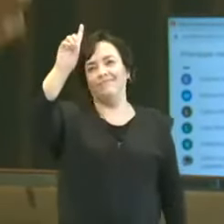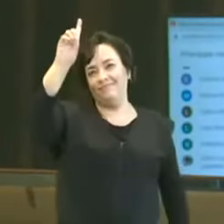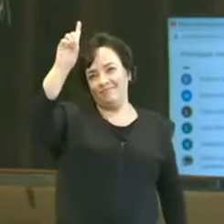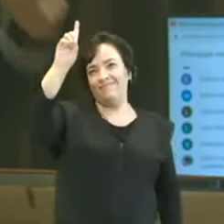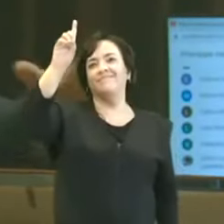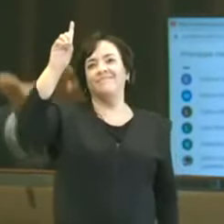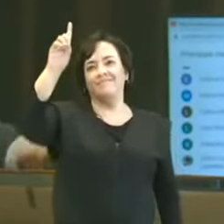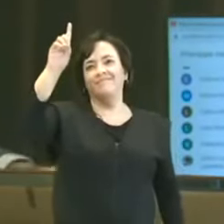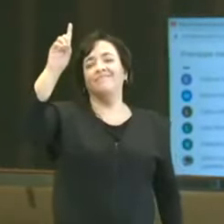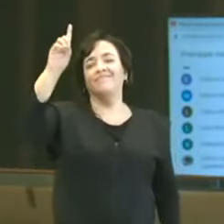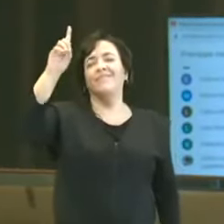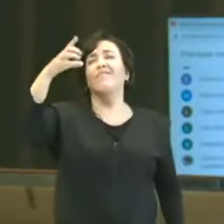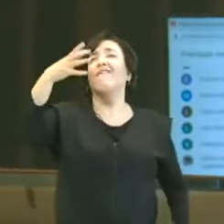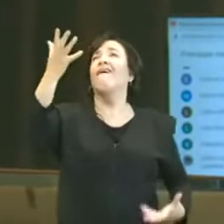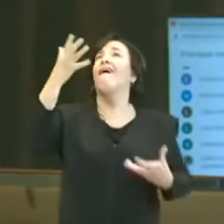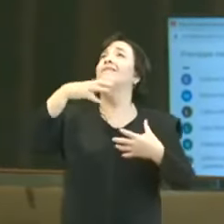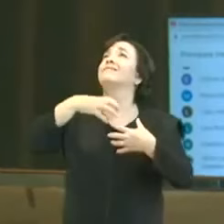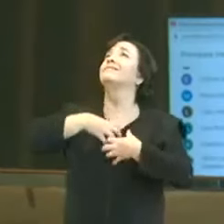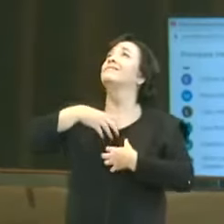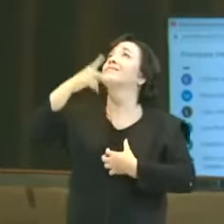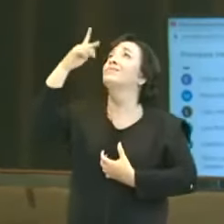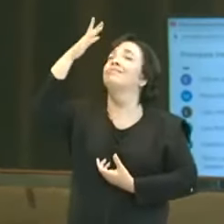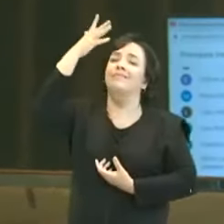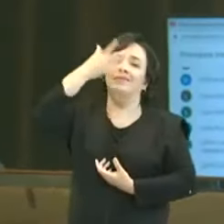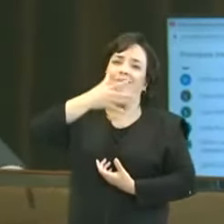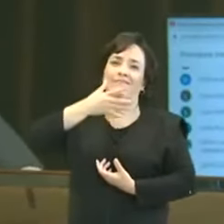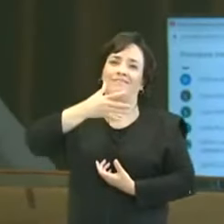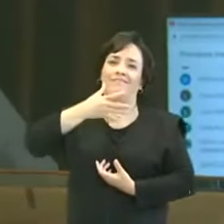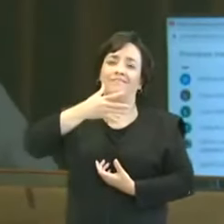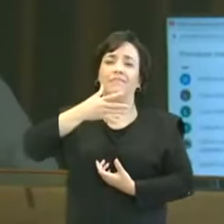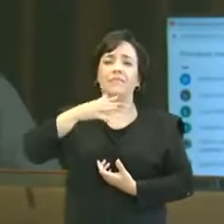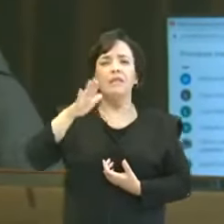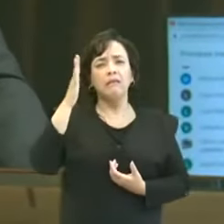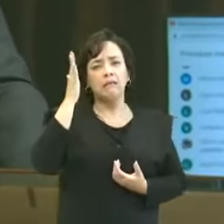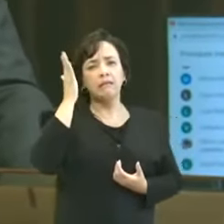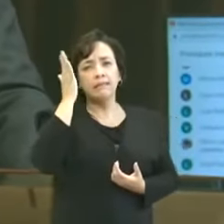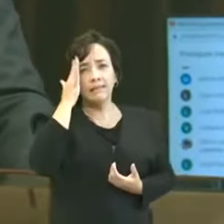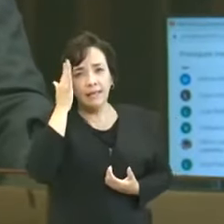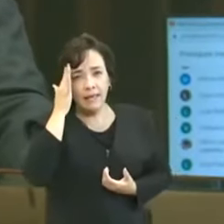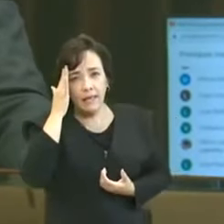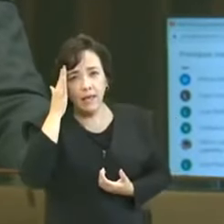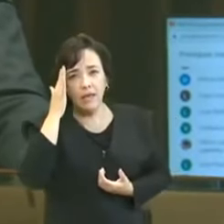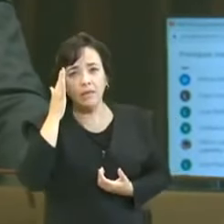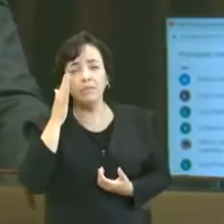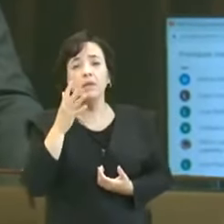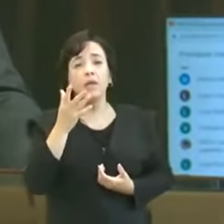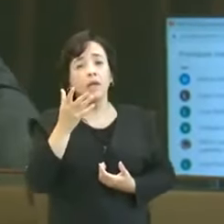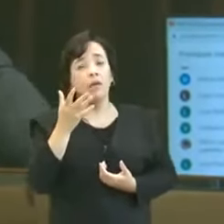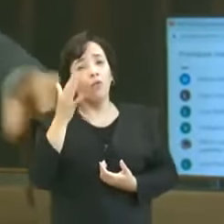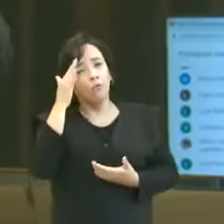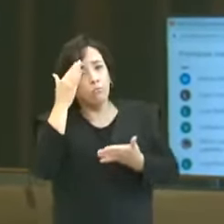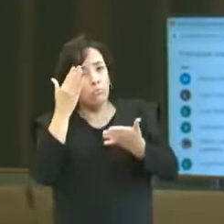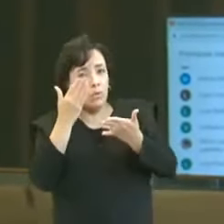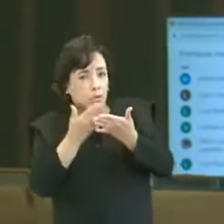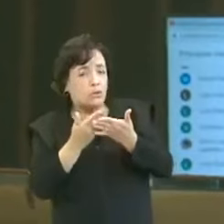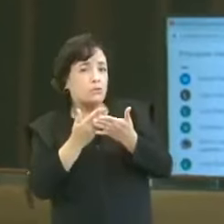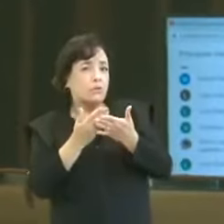É a sua presença. E sabe, eu creio que muitas vezes